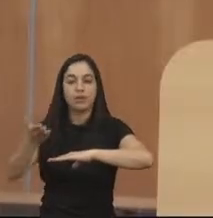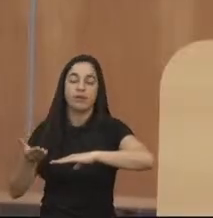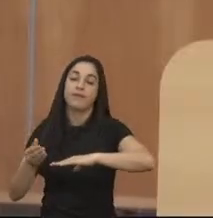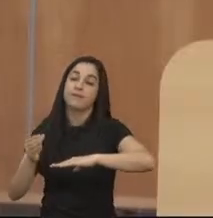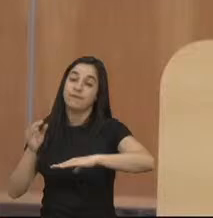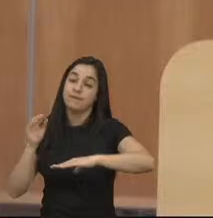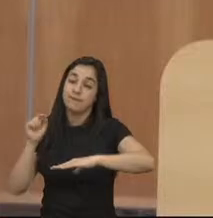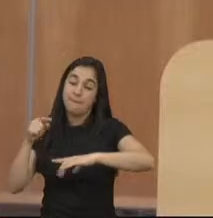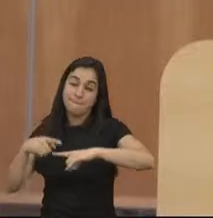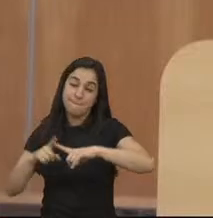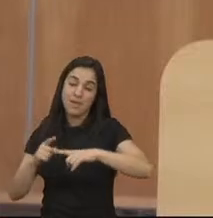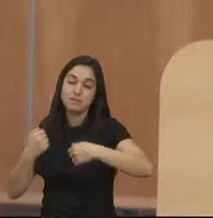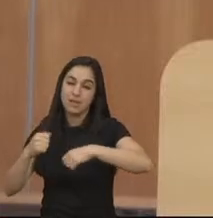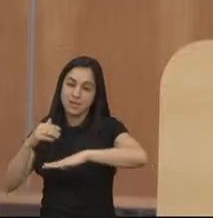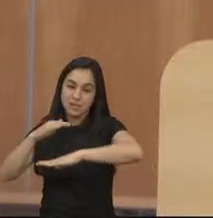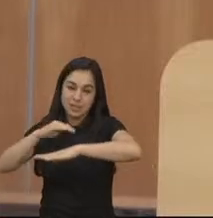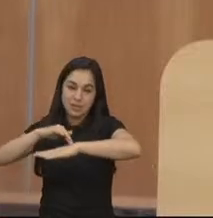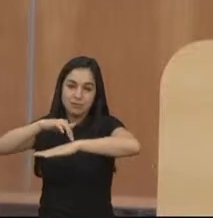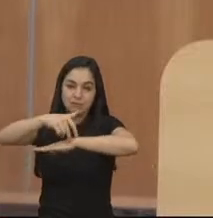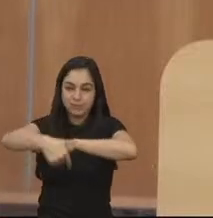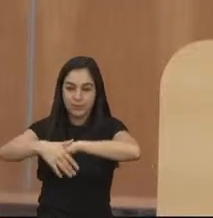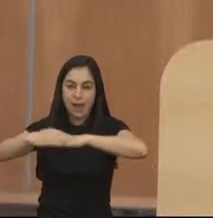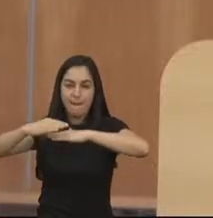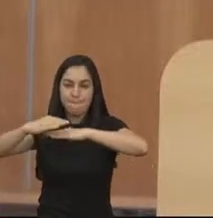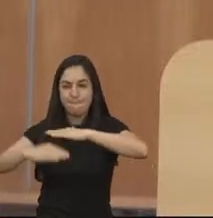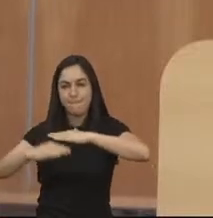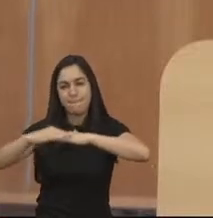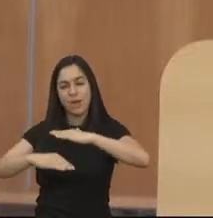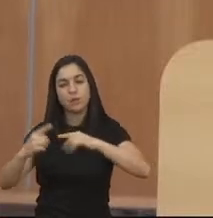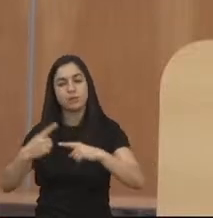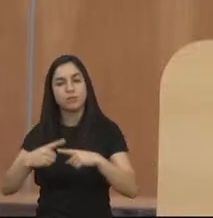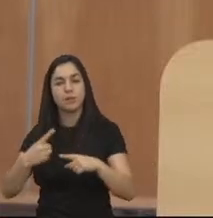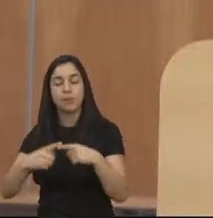respeito nessa cidade é os idosos. Porque se não